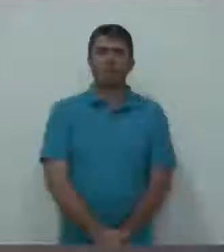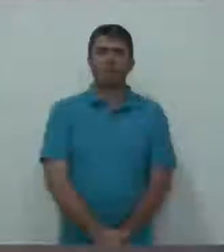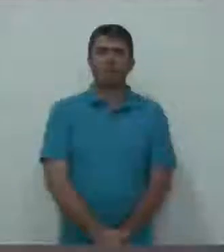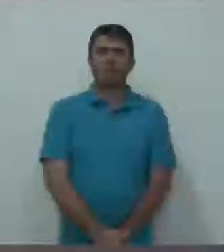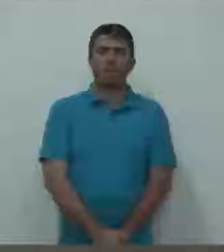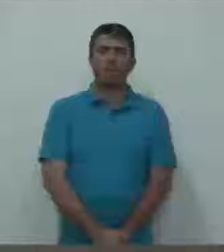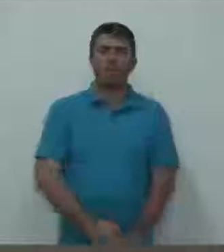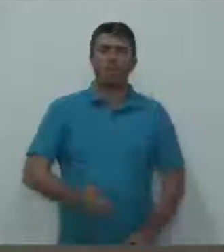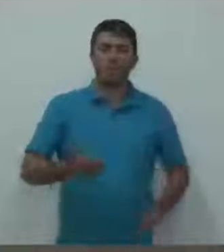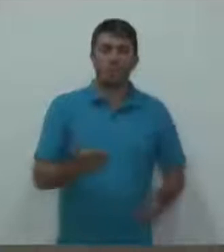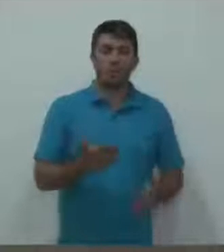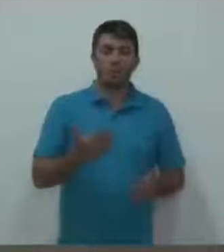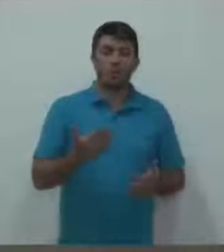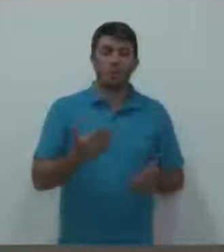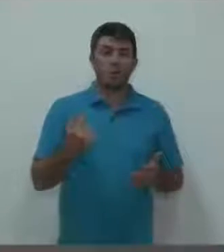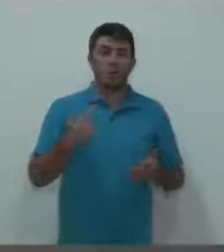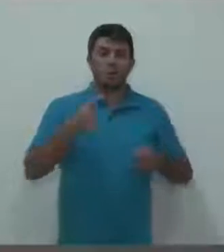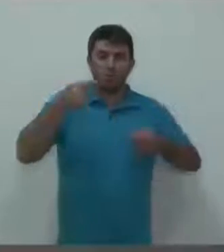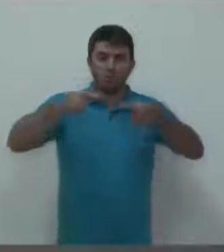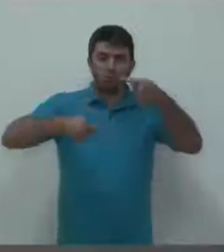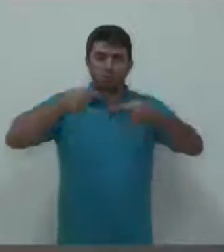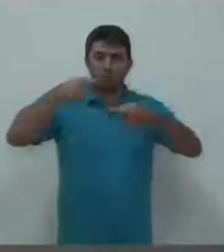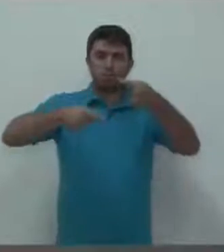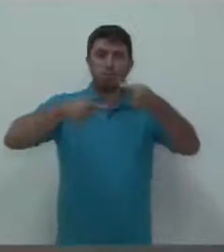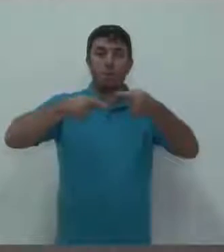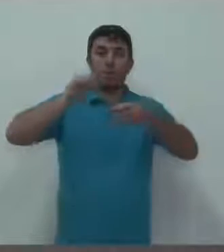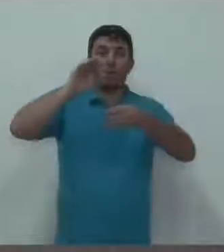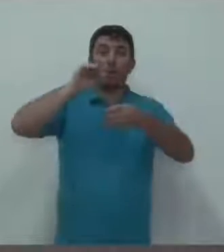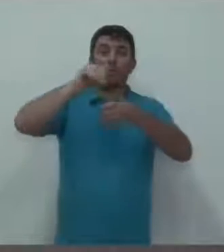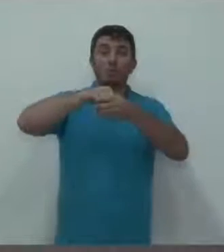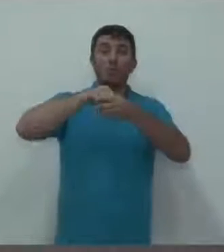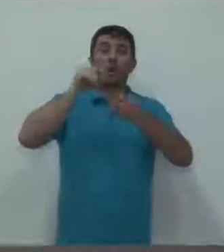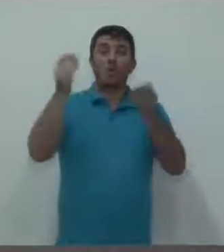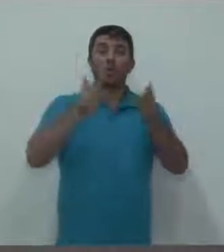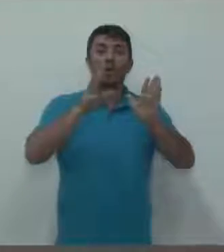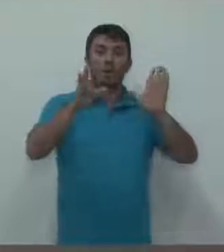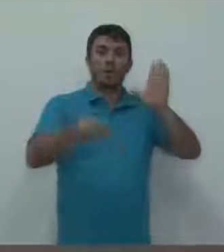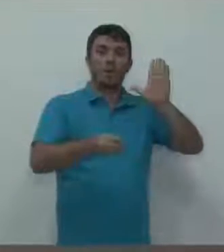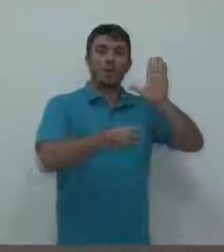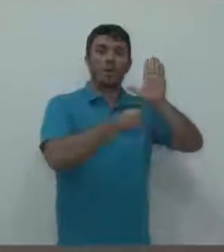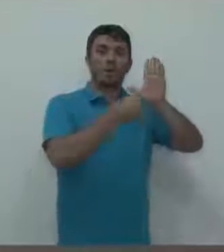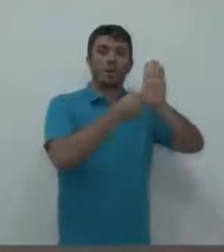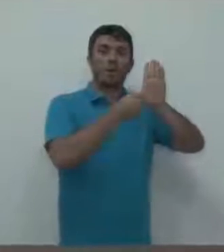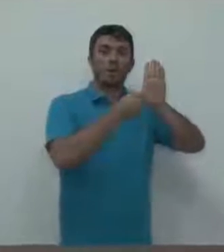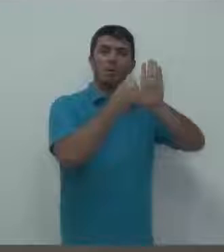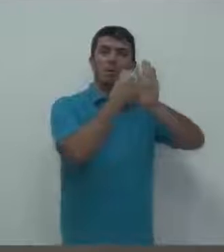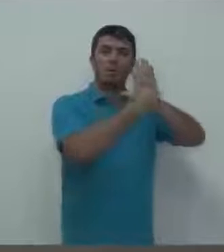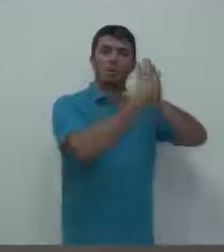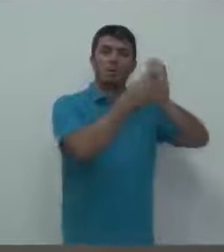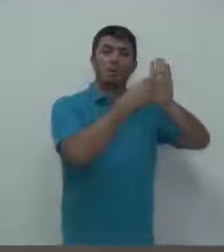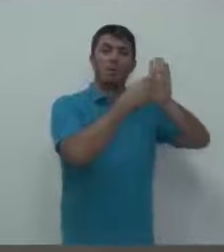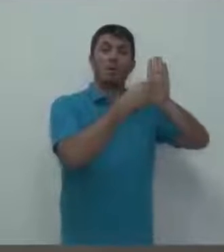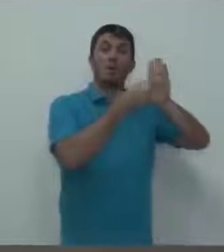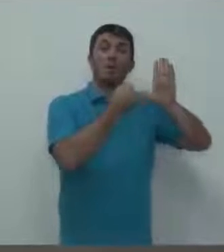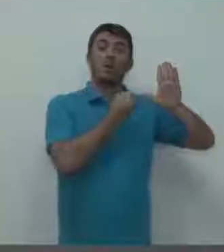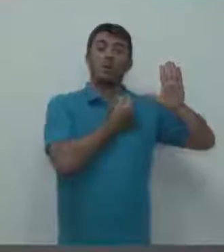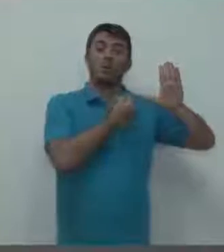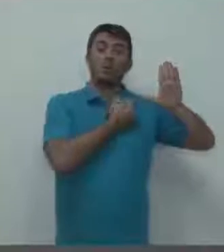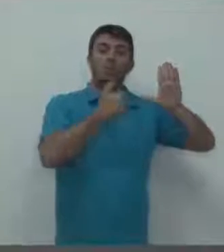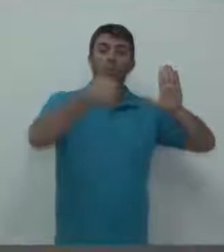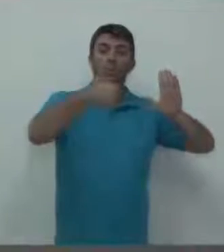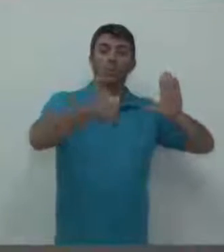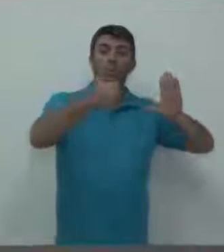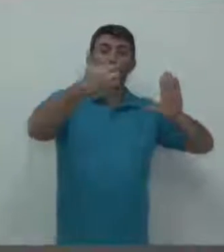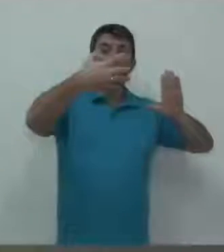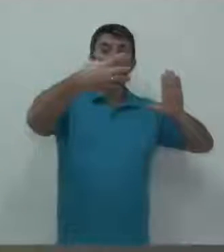Bom, nós estamos aqui votando agora a emenda supressiva número 14, que pedimos para colocar em destaque, alguns pediram, e ela